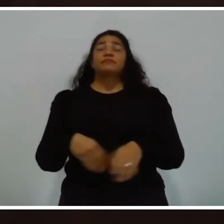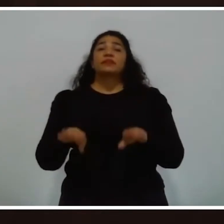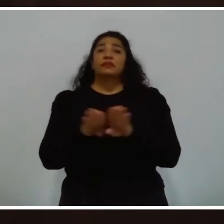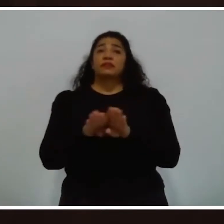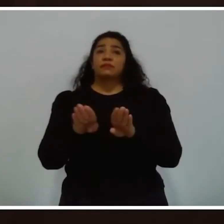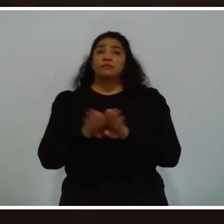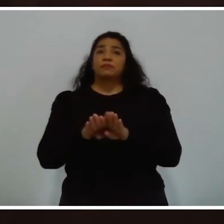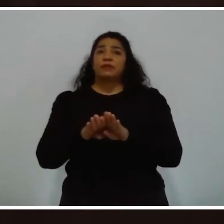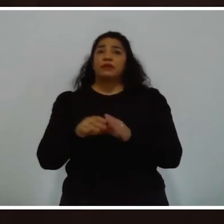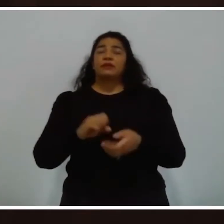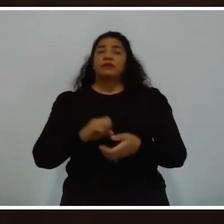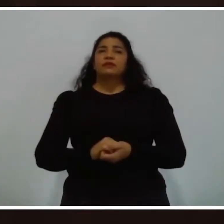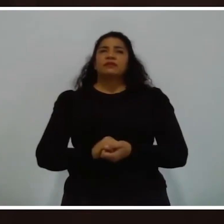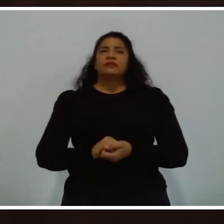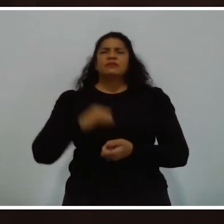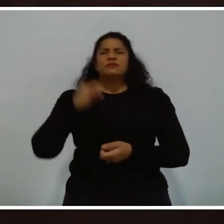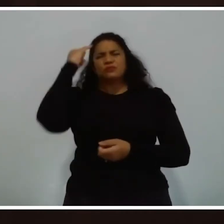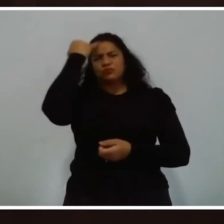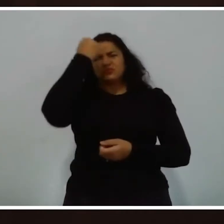1:25.